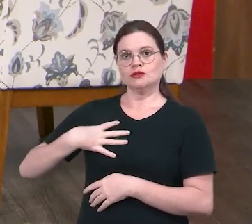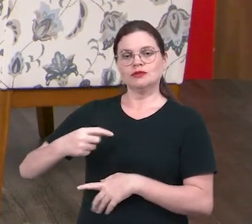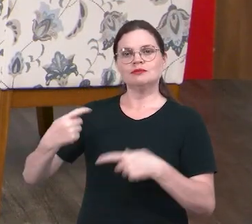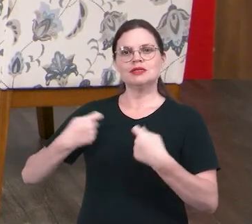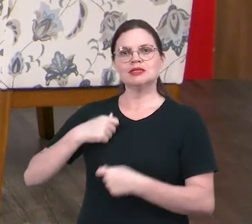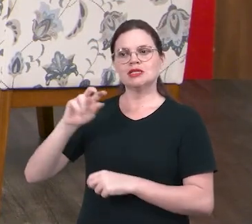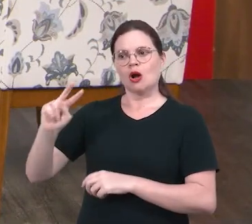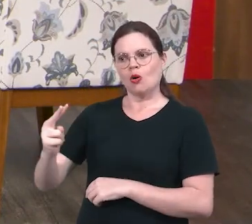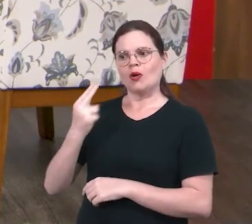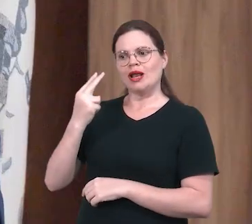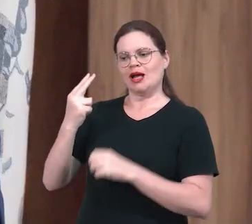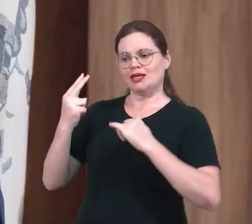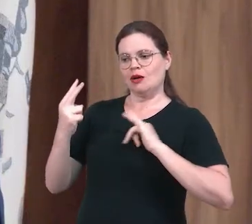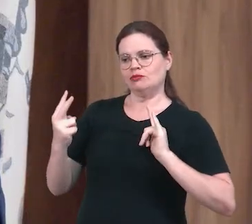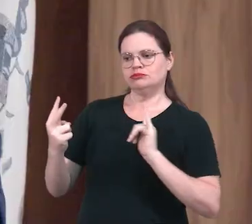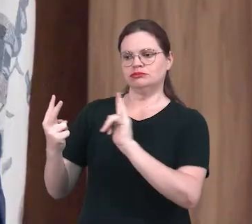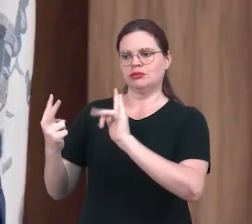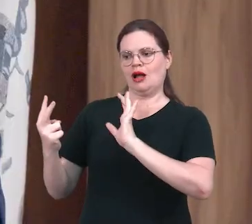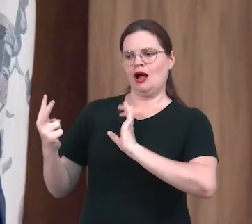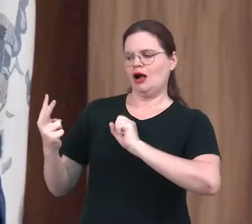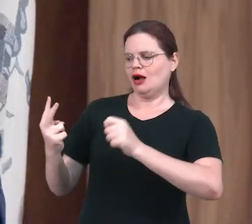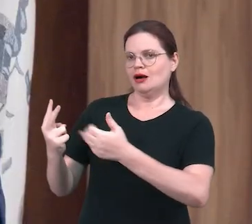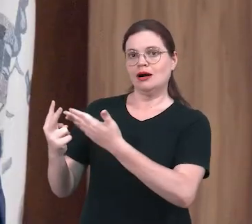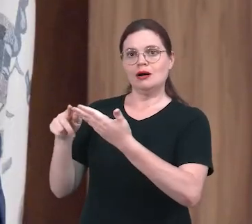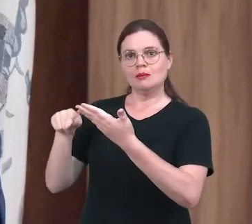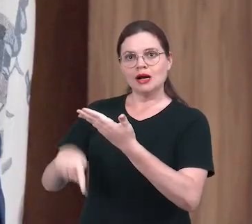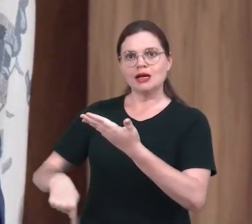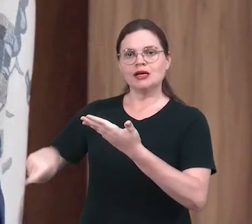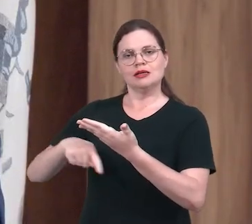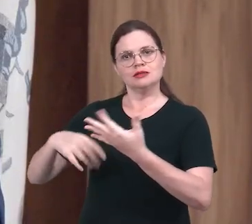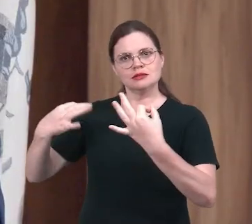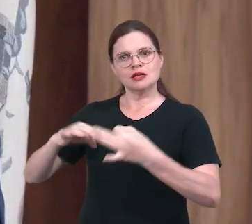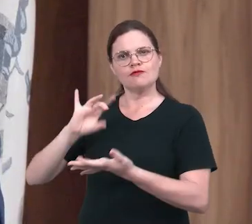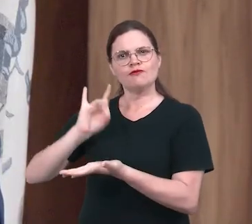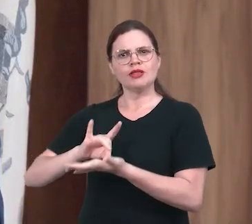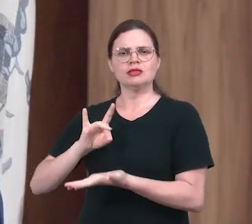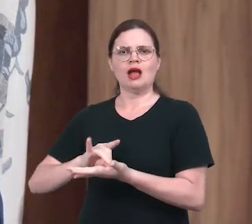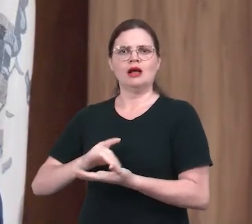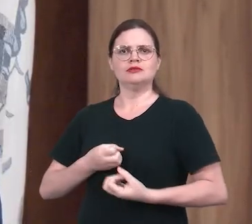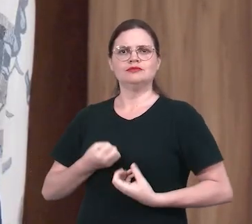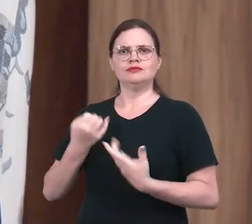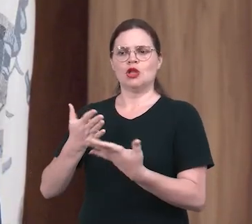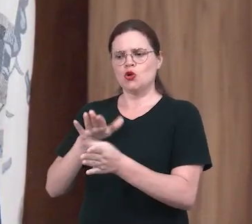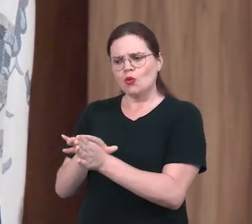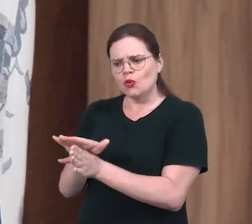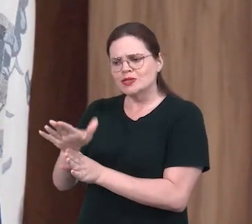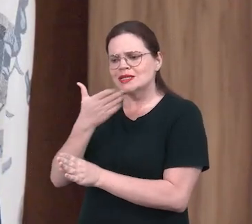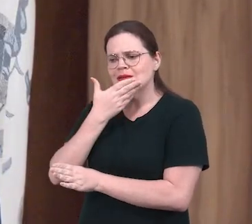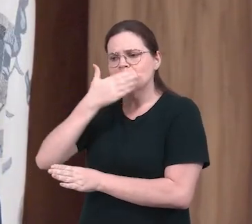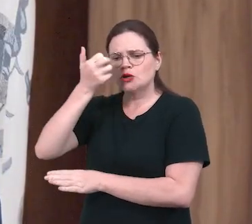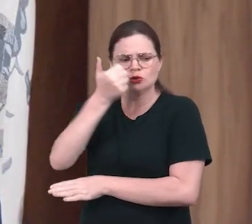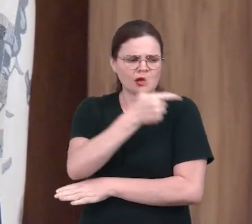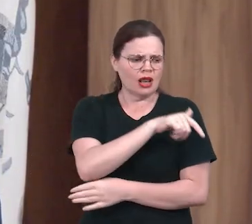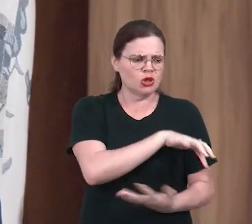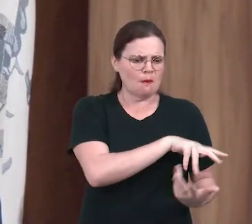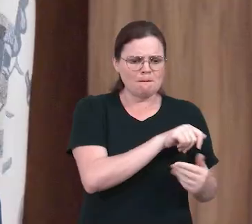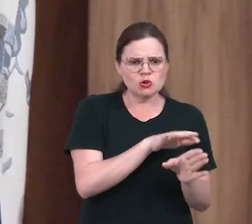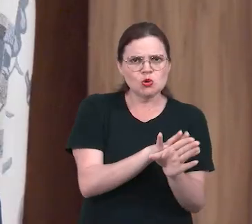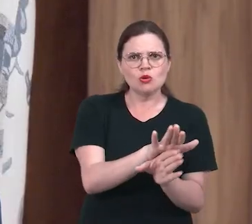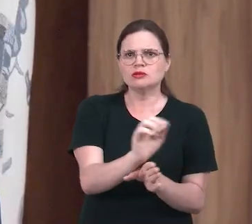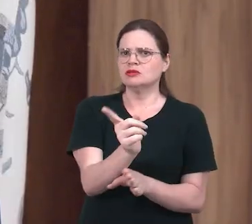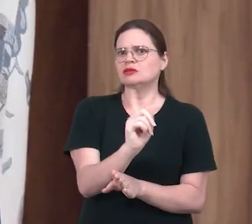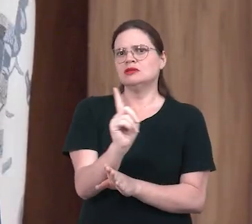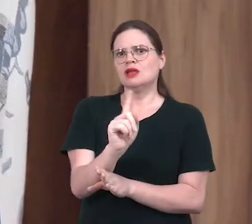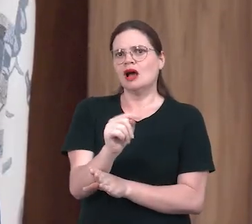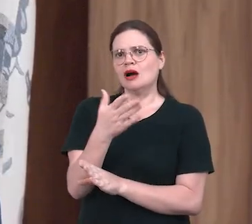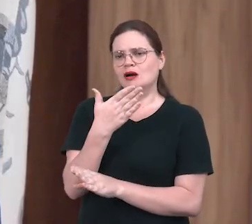eles é sincero e que nós temos um conselho para eles melhor do que o conselho do ímpio, melhor do que o conselho